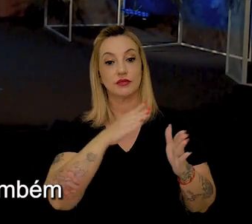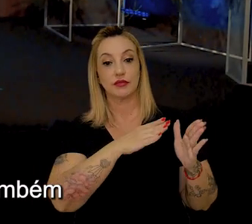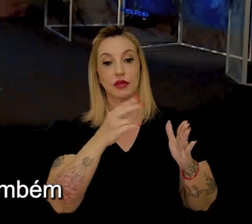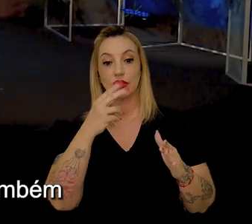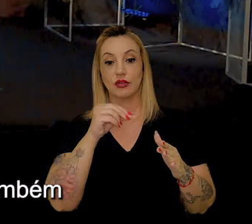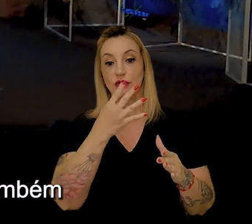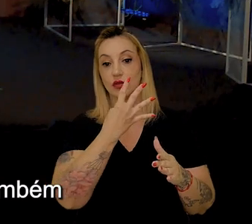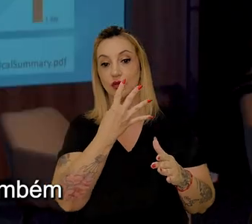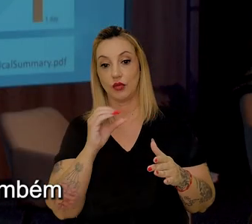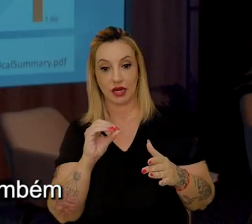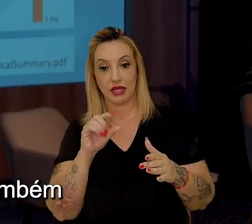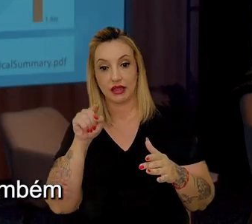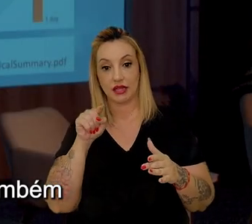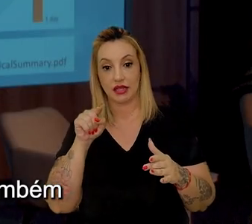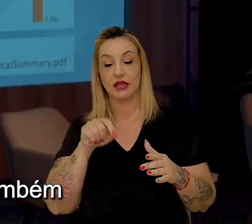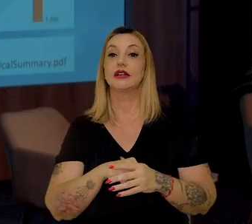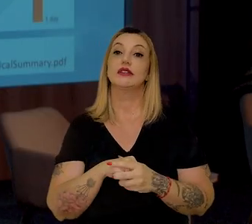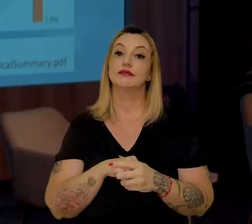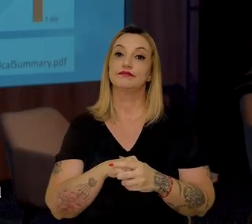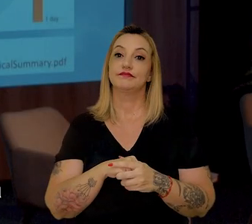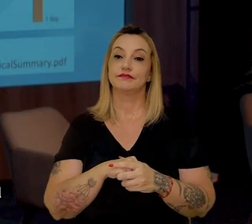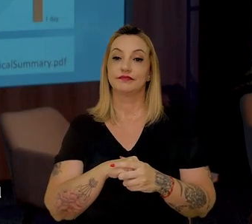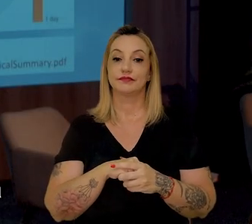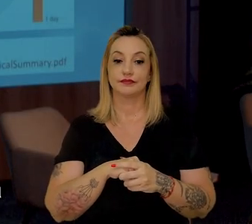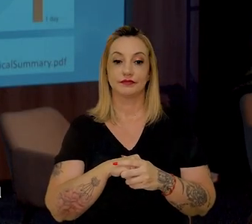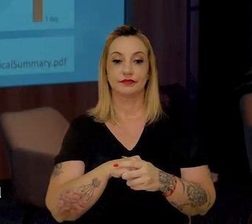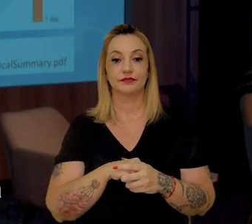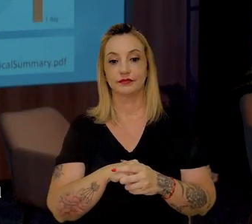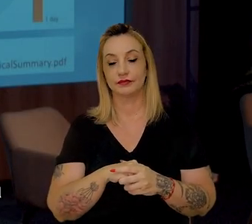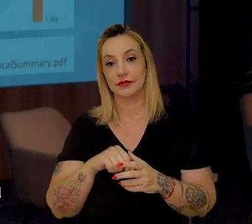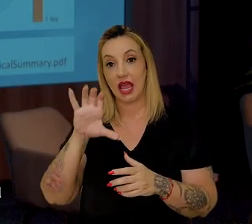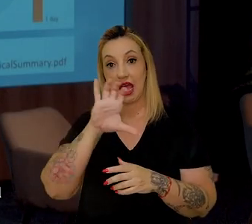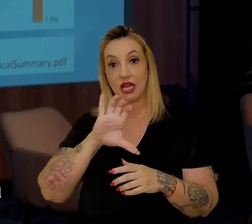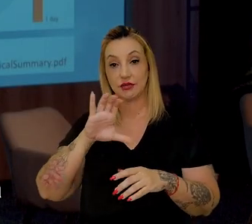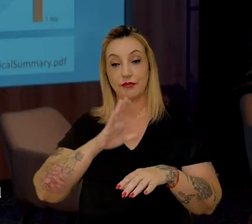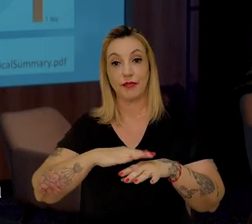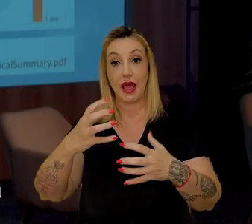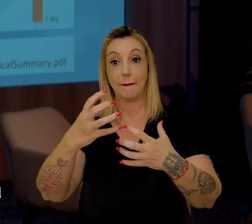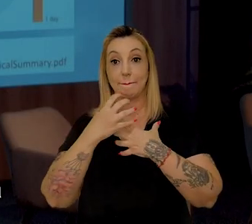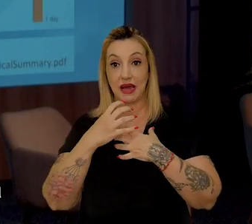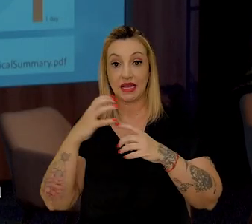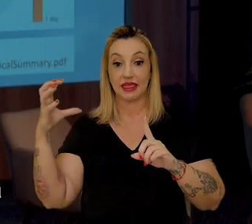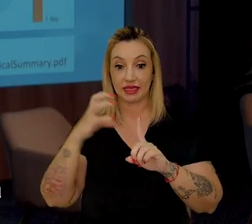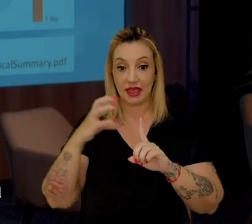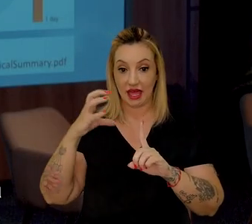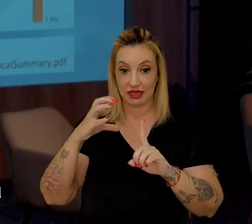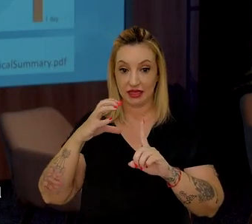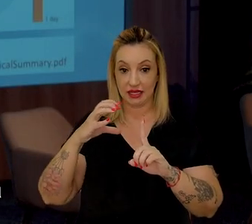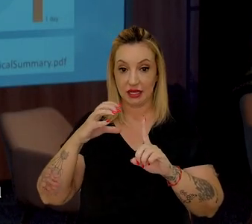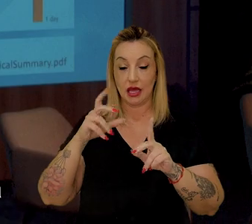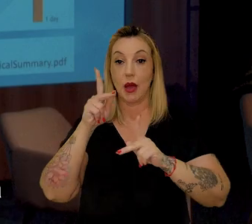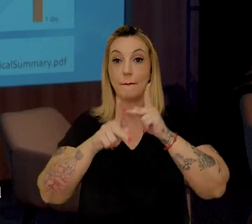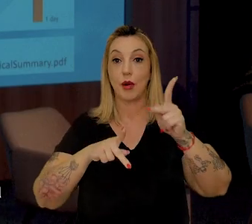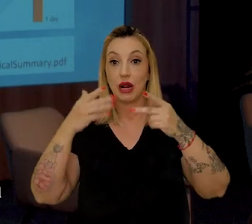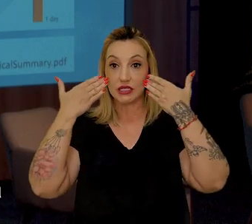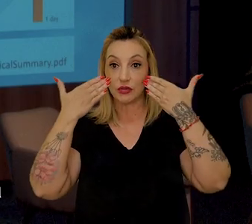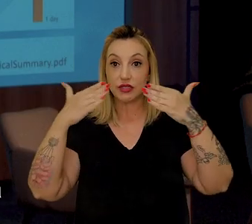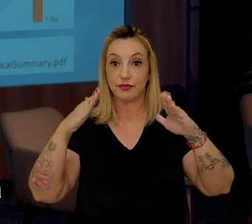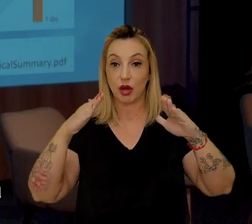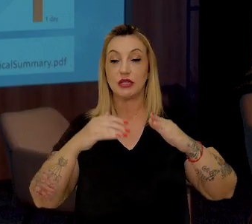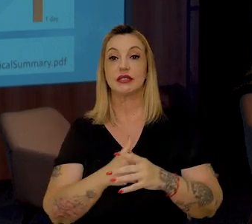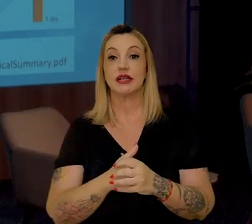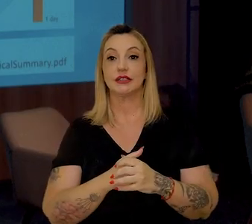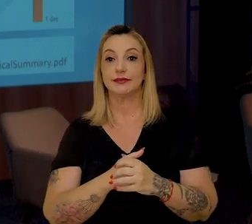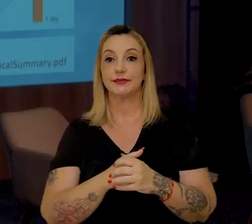2041 estamos ali né na estamos aí eh a nossa região mais impactada em termos de de população